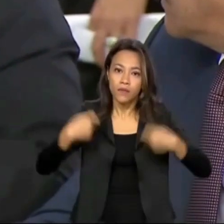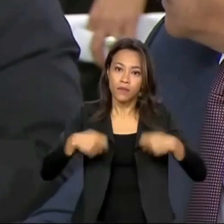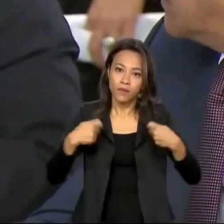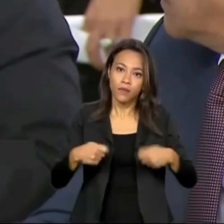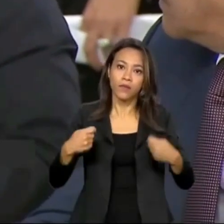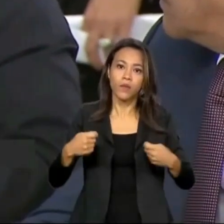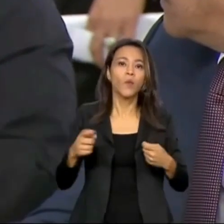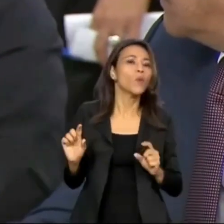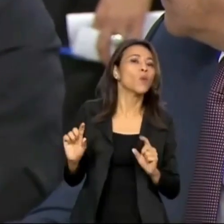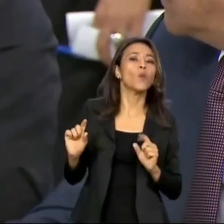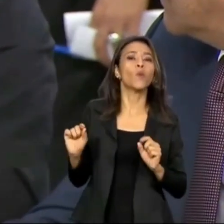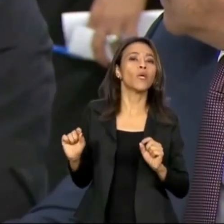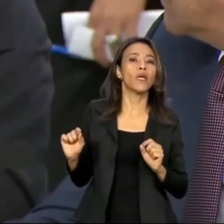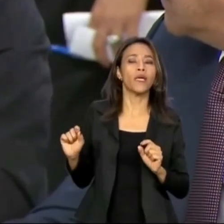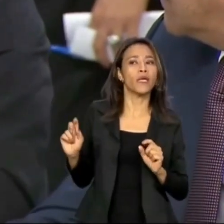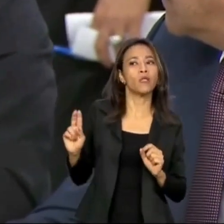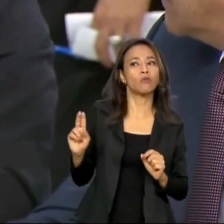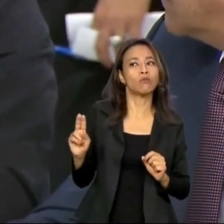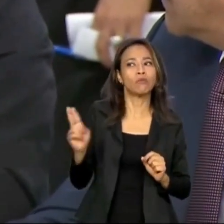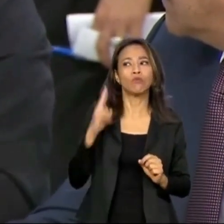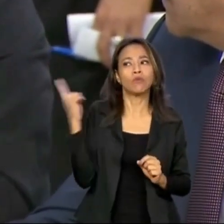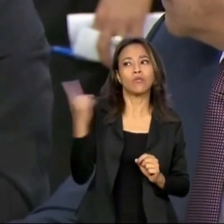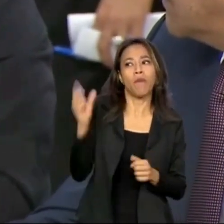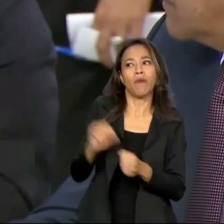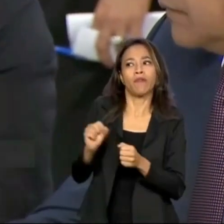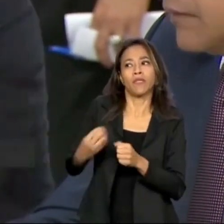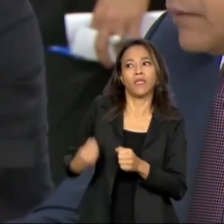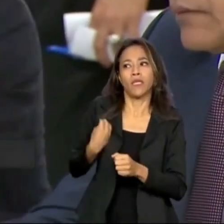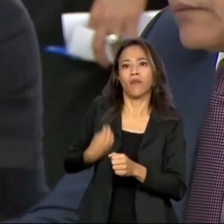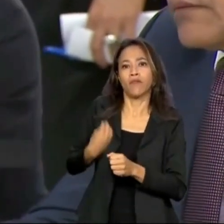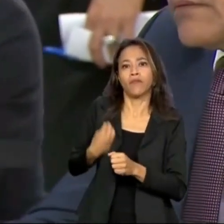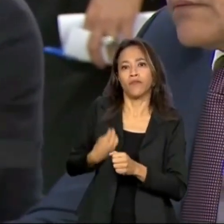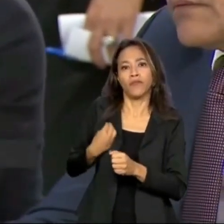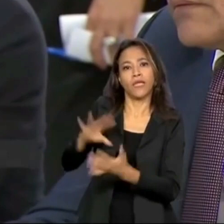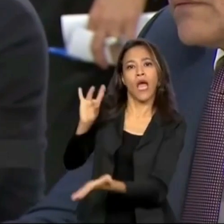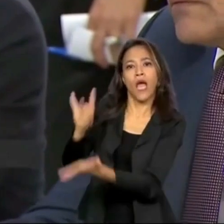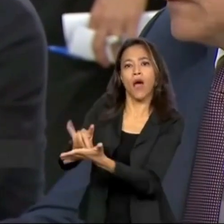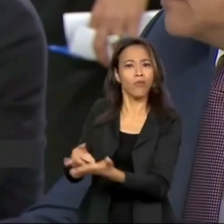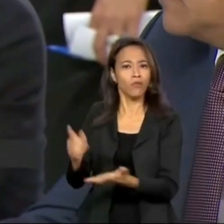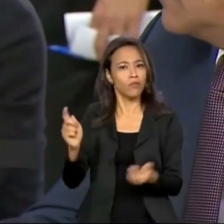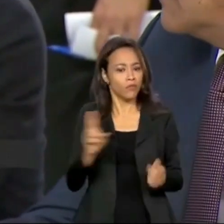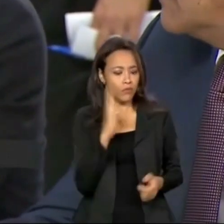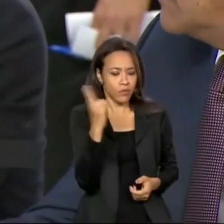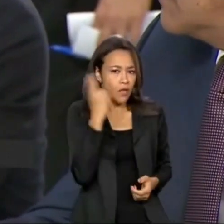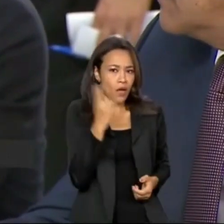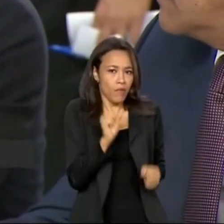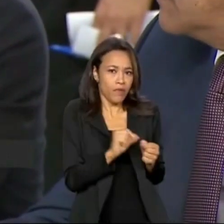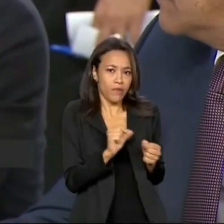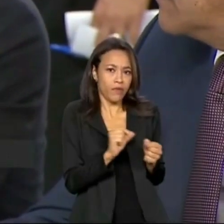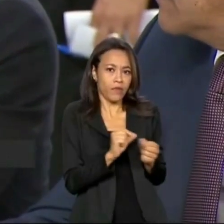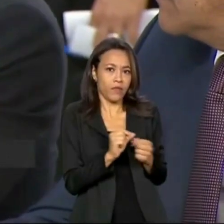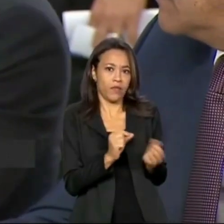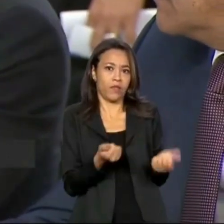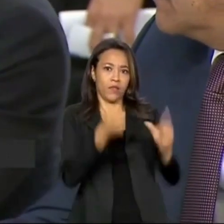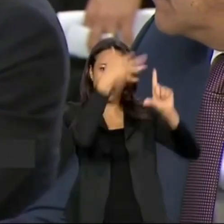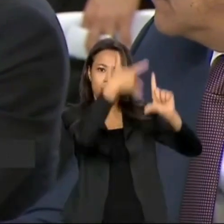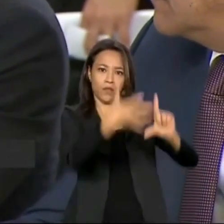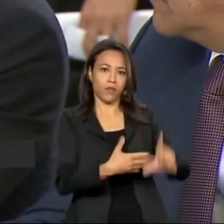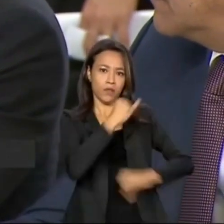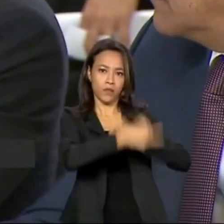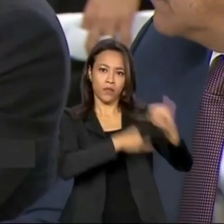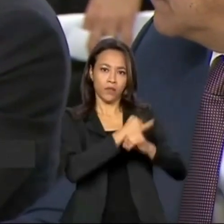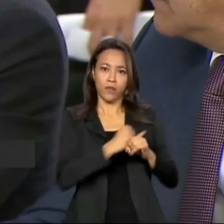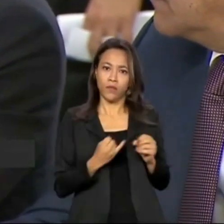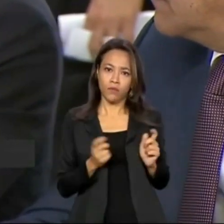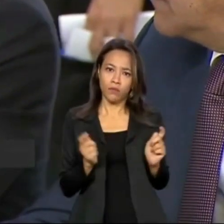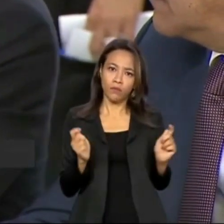ser feito na vida real, no mundo real, não pode ser feito no mundo virtual. Para mim,